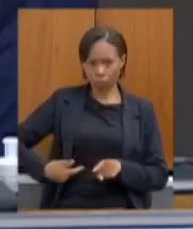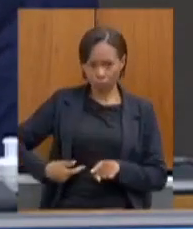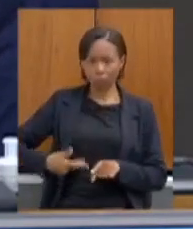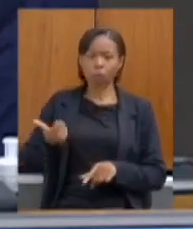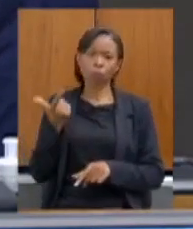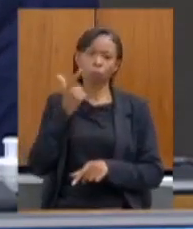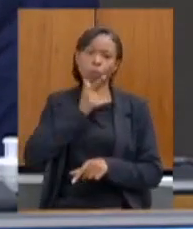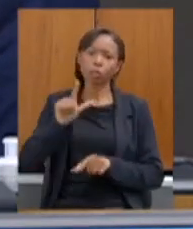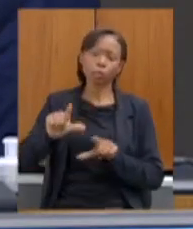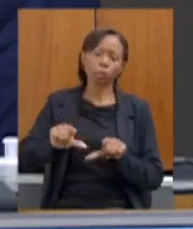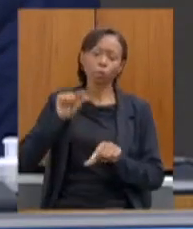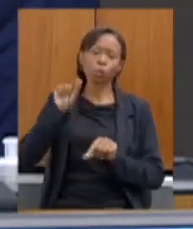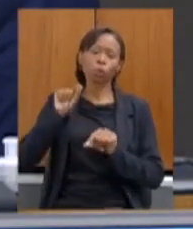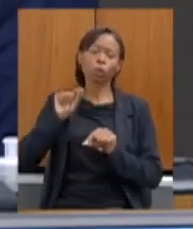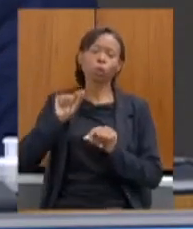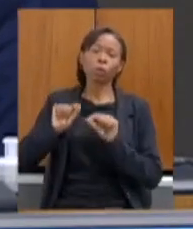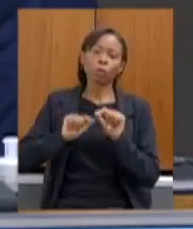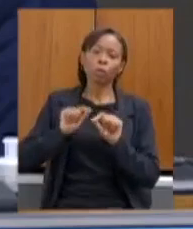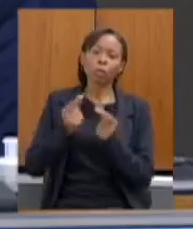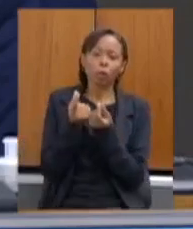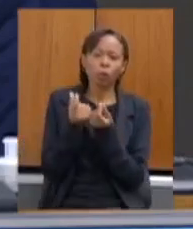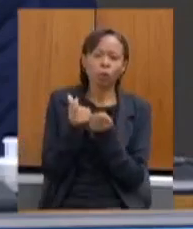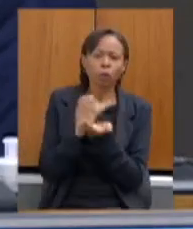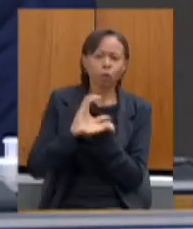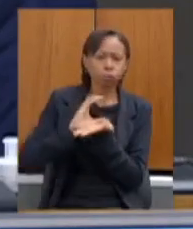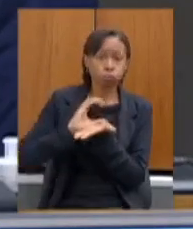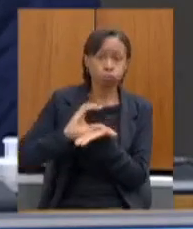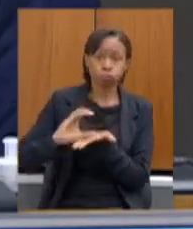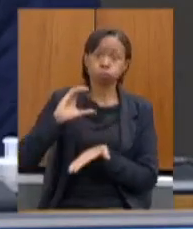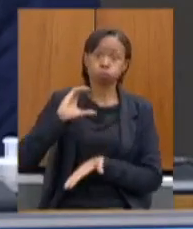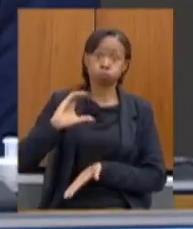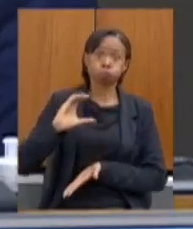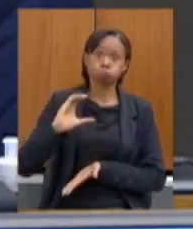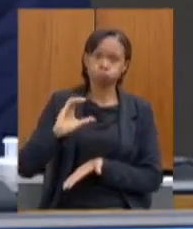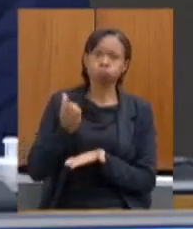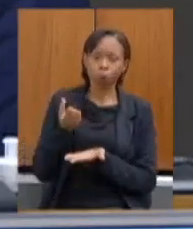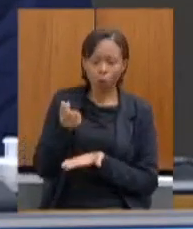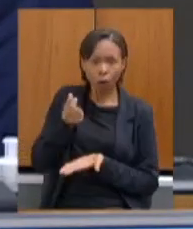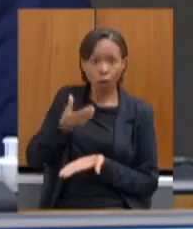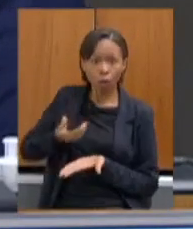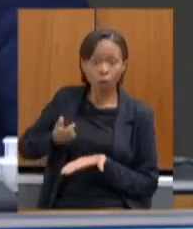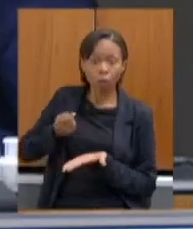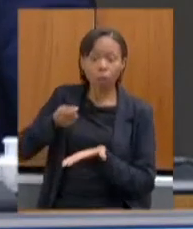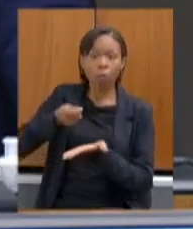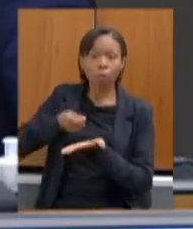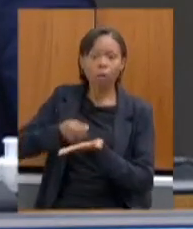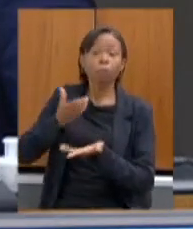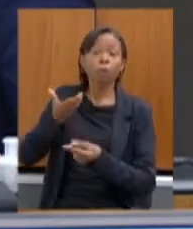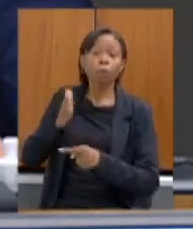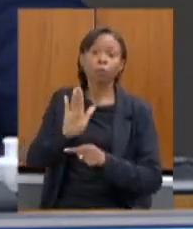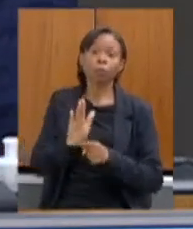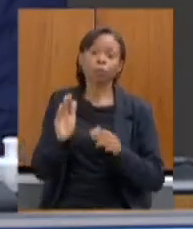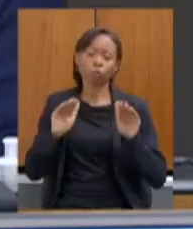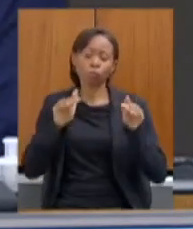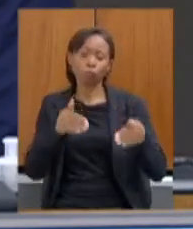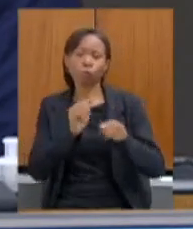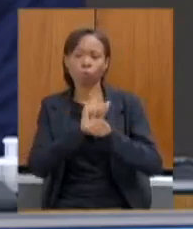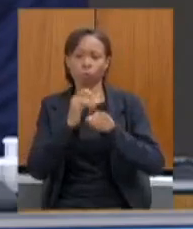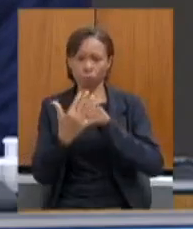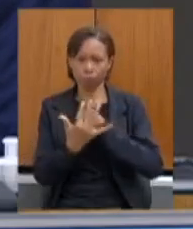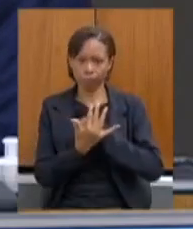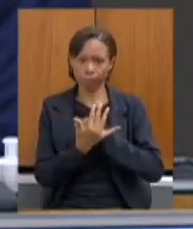esse volume bastante robusto de recursos para o combate do coronavírus.